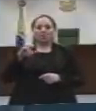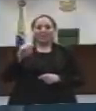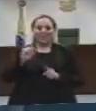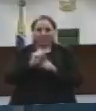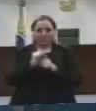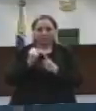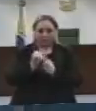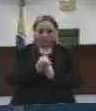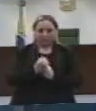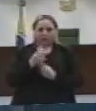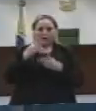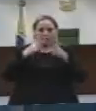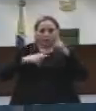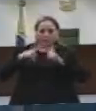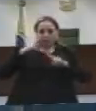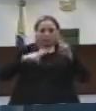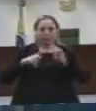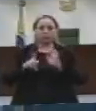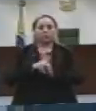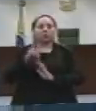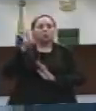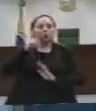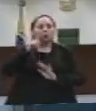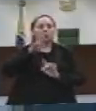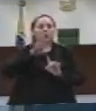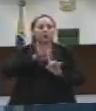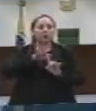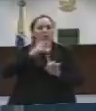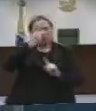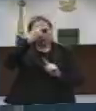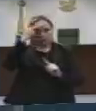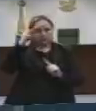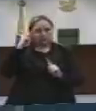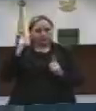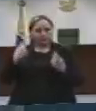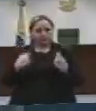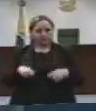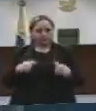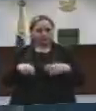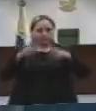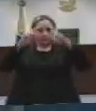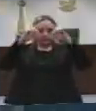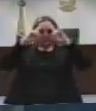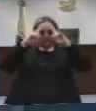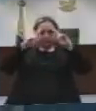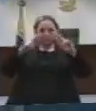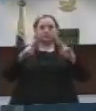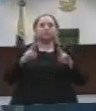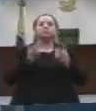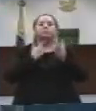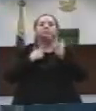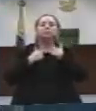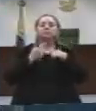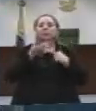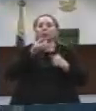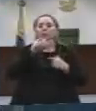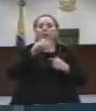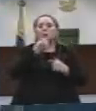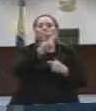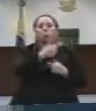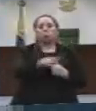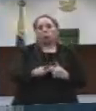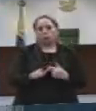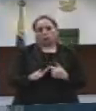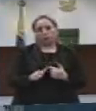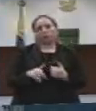sua visão de rica história sua influência nas pessoas a necessidade de respeitar a manifestação do outro e é claro